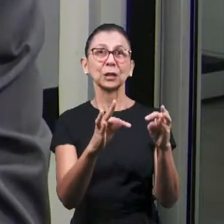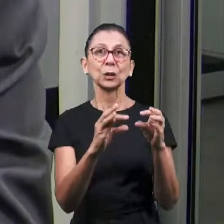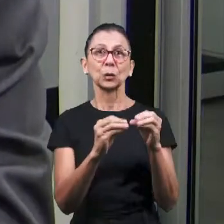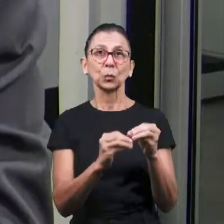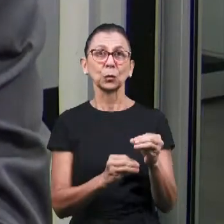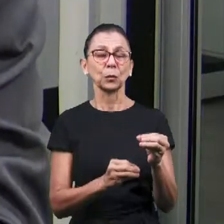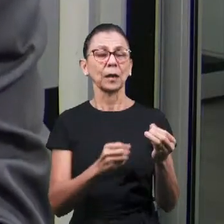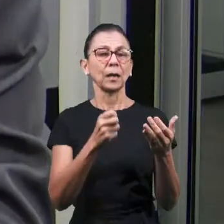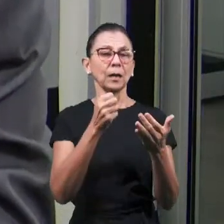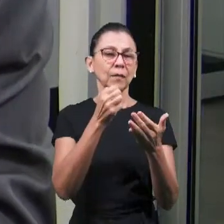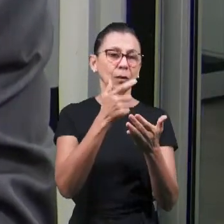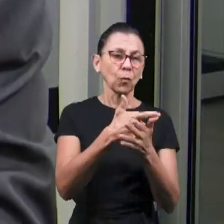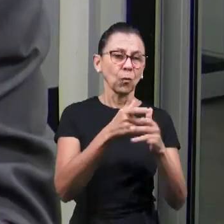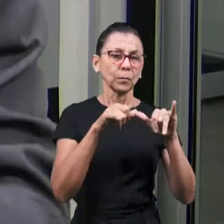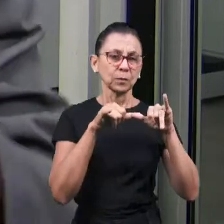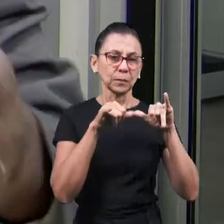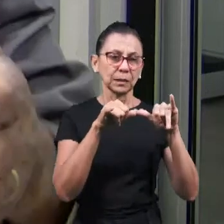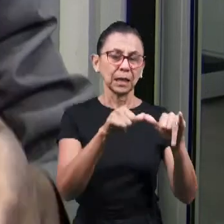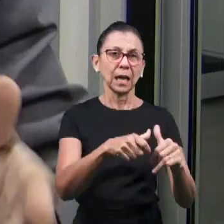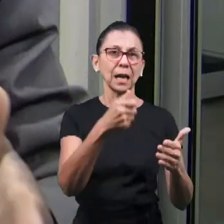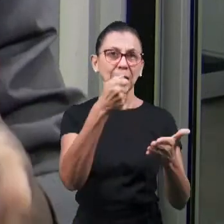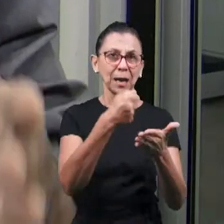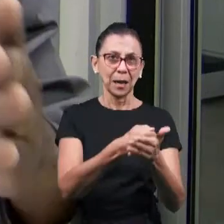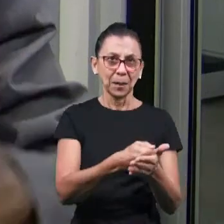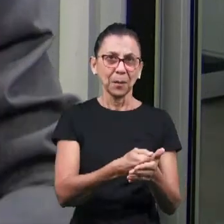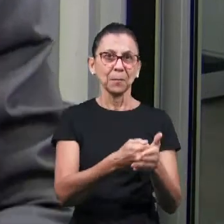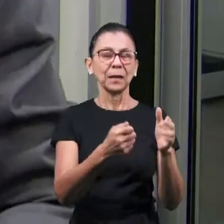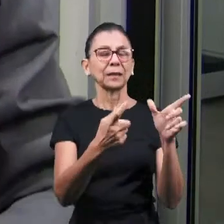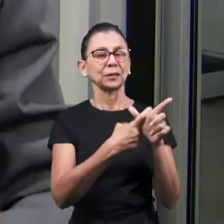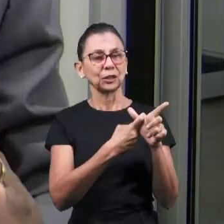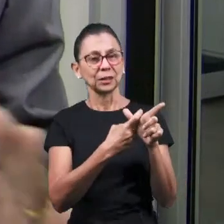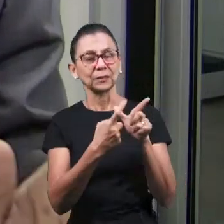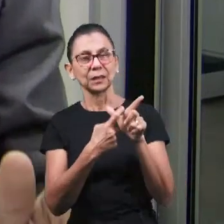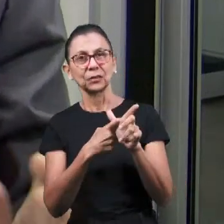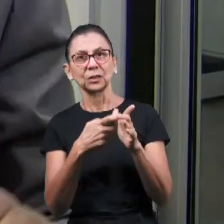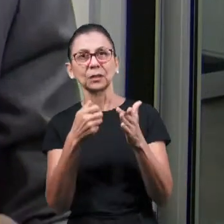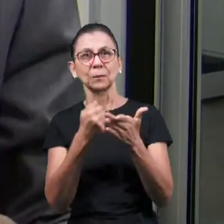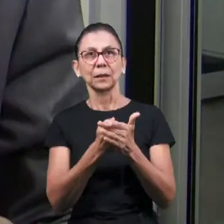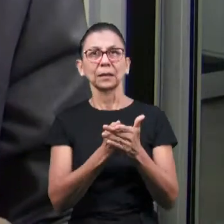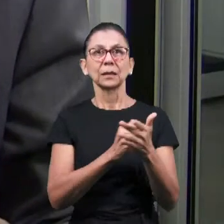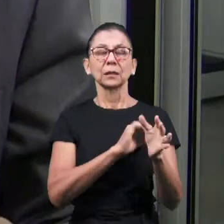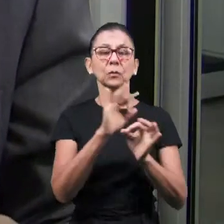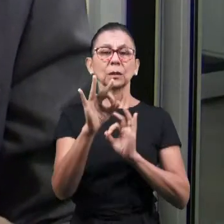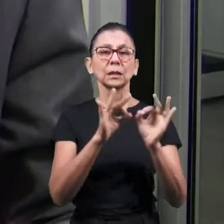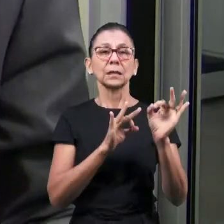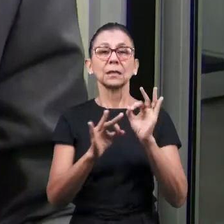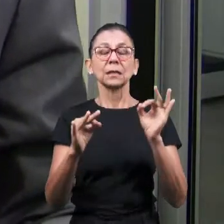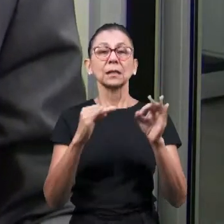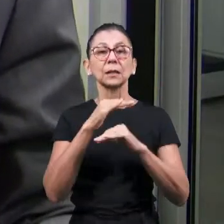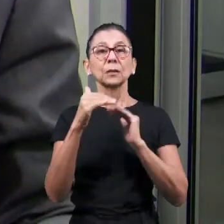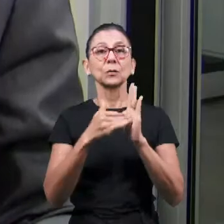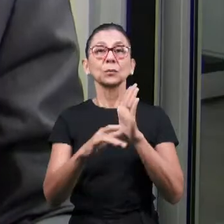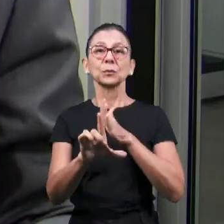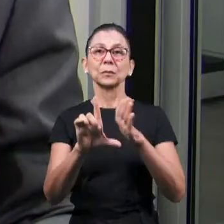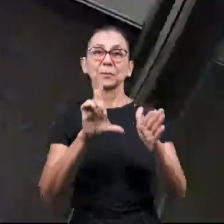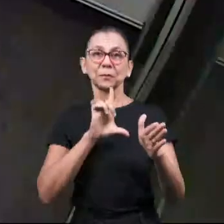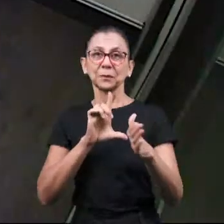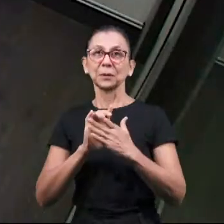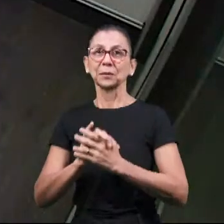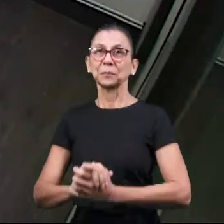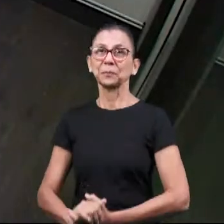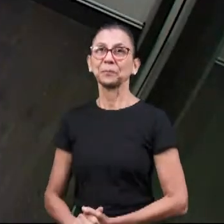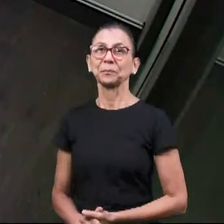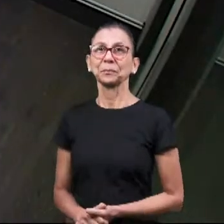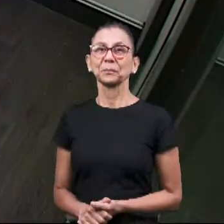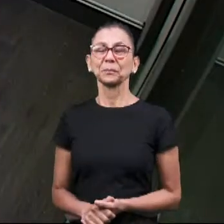fazer compra, ensinei a pagar as contas, ensinei a organizar tudo direitinho, antecipado. Agora, eu queria que o senhor falasse